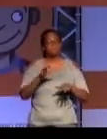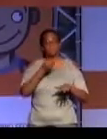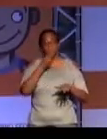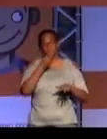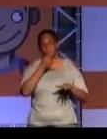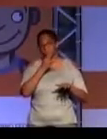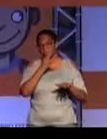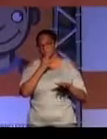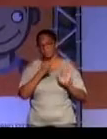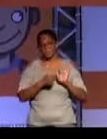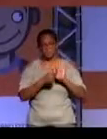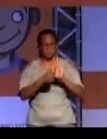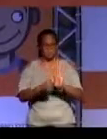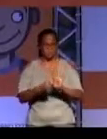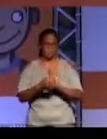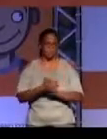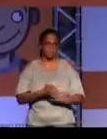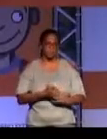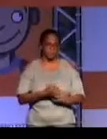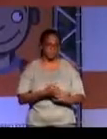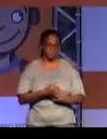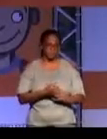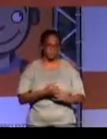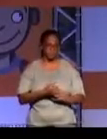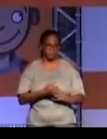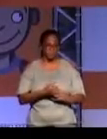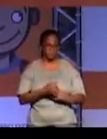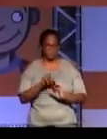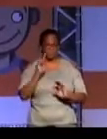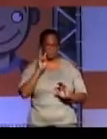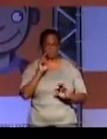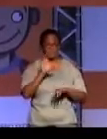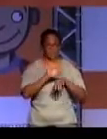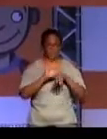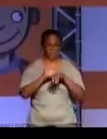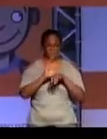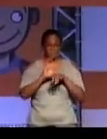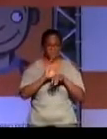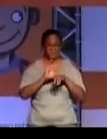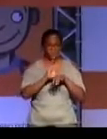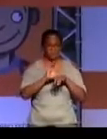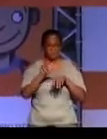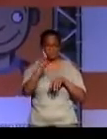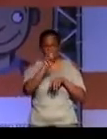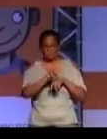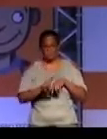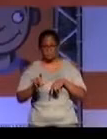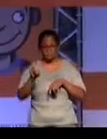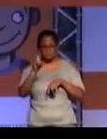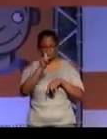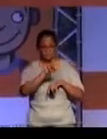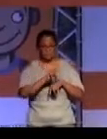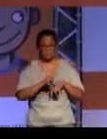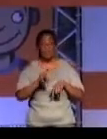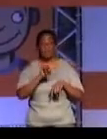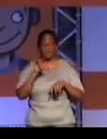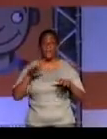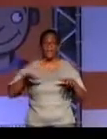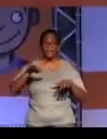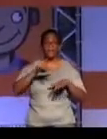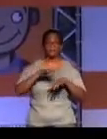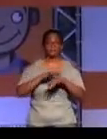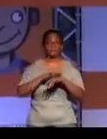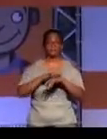alguns exemplos dessa fala. Aqui em cinza, toda área endêmica, quer